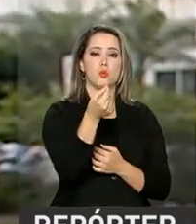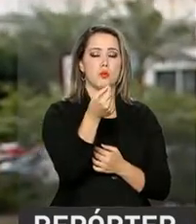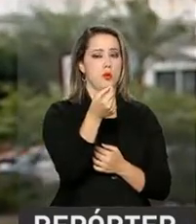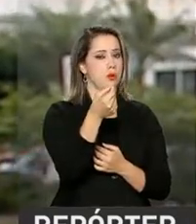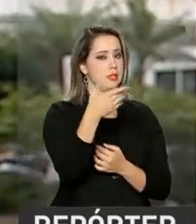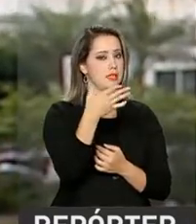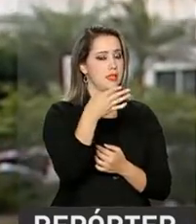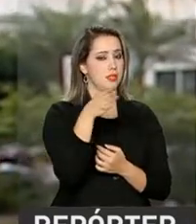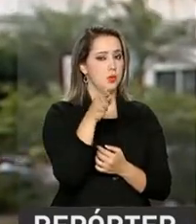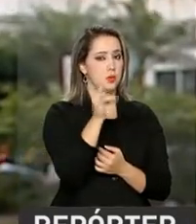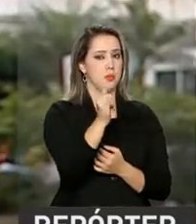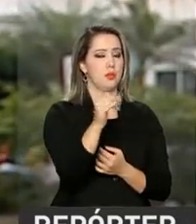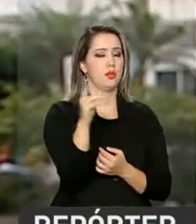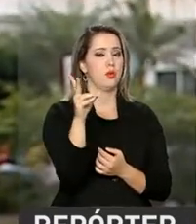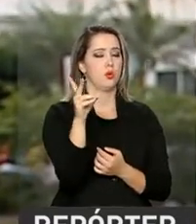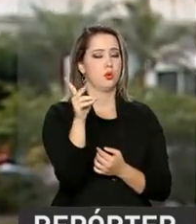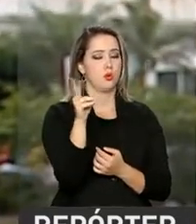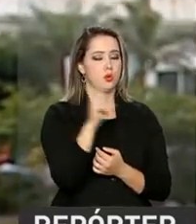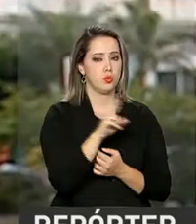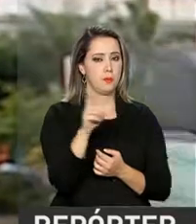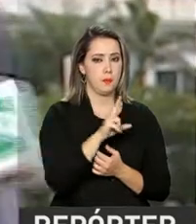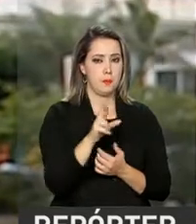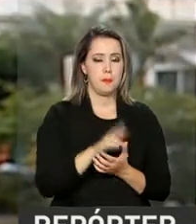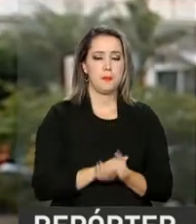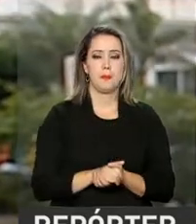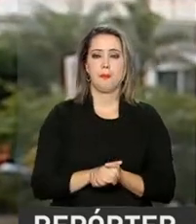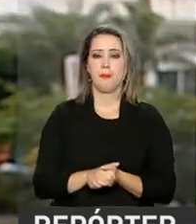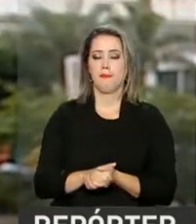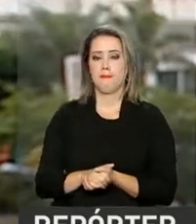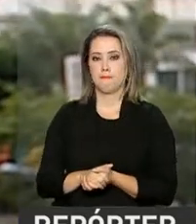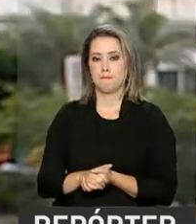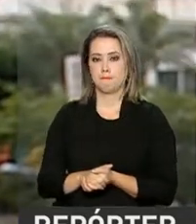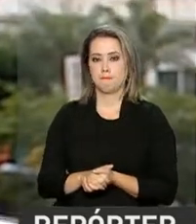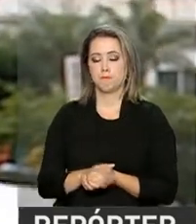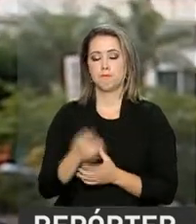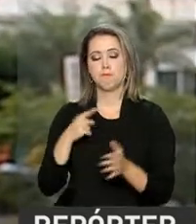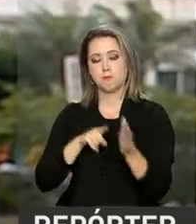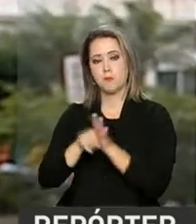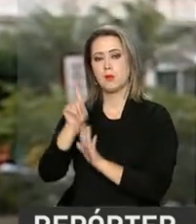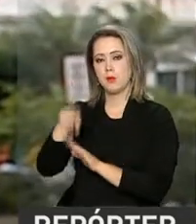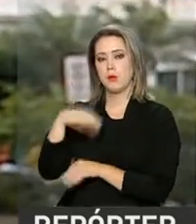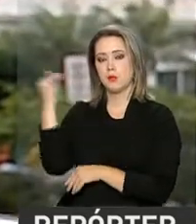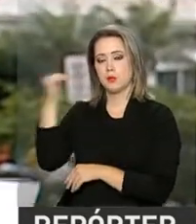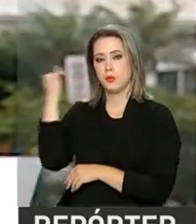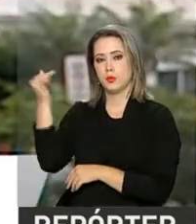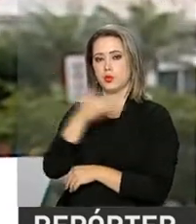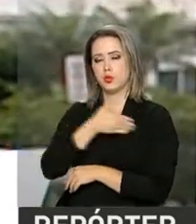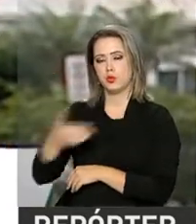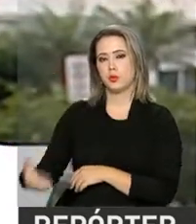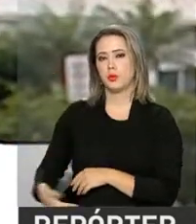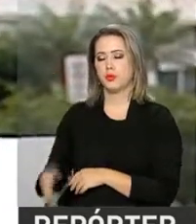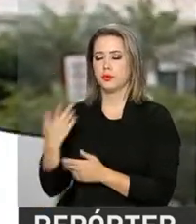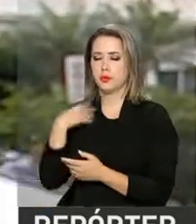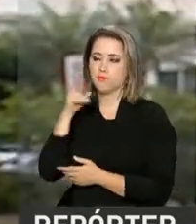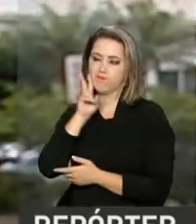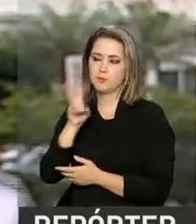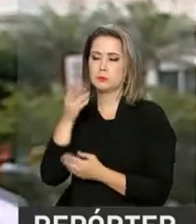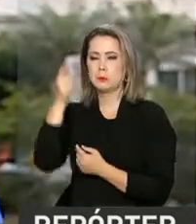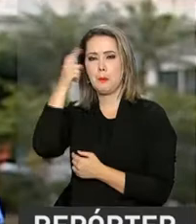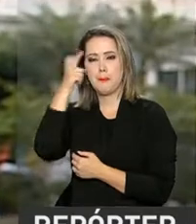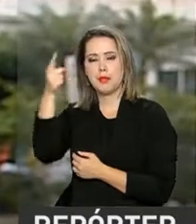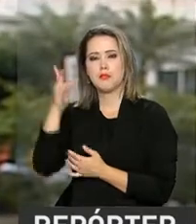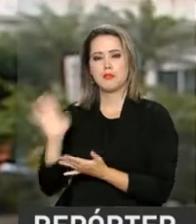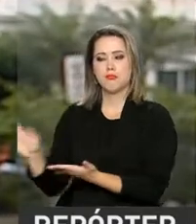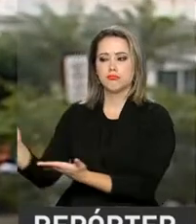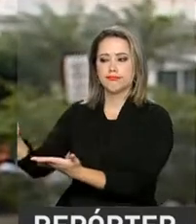2017 de 10 bilhões de reais. É uma medida importante para o governo do ponto de vista de arrecadação, né? E